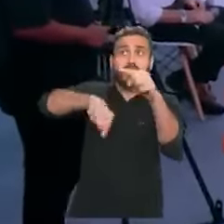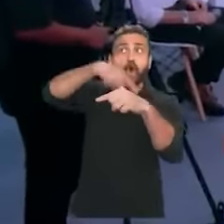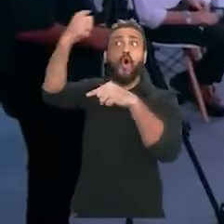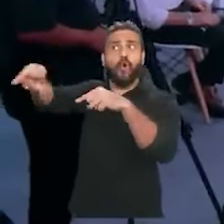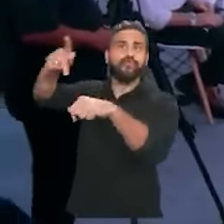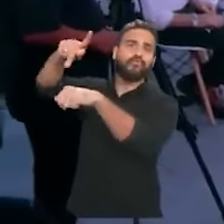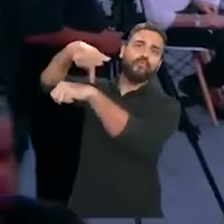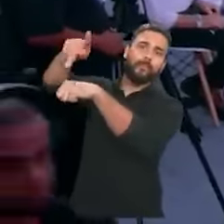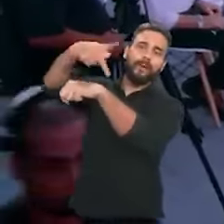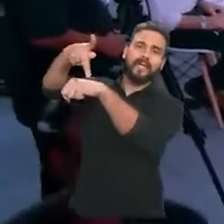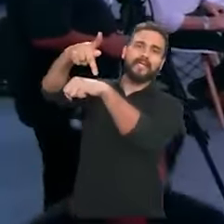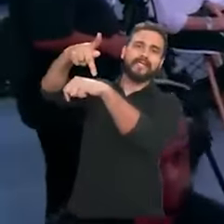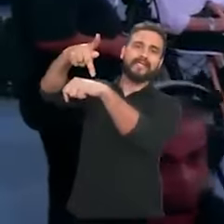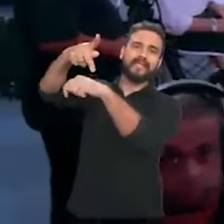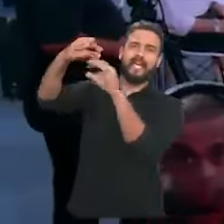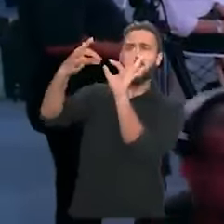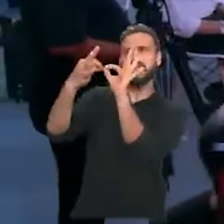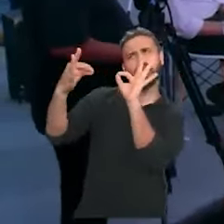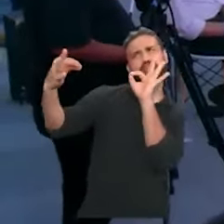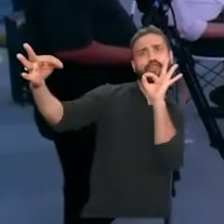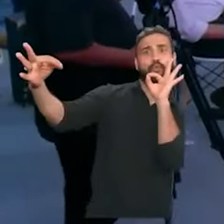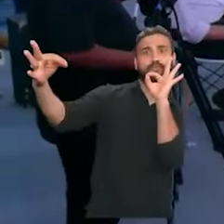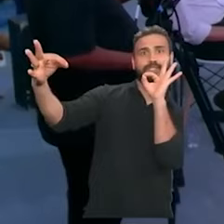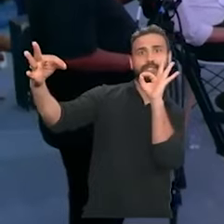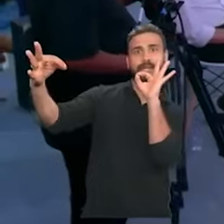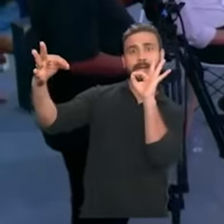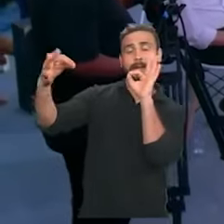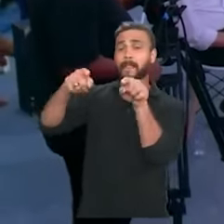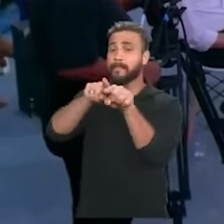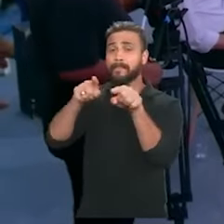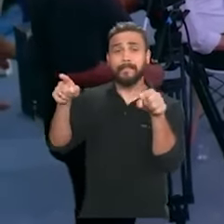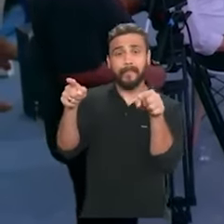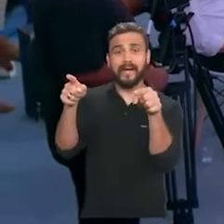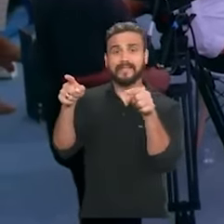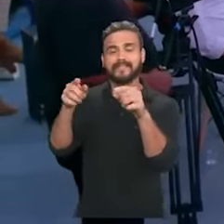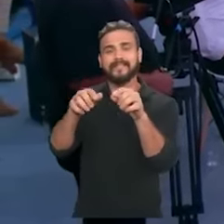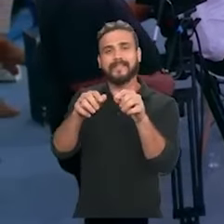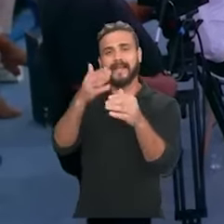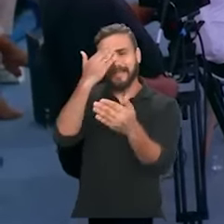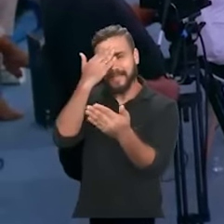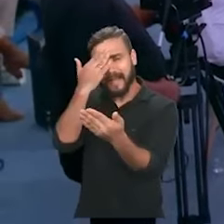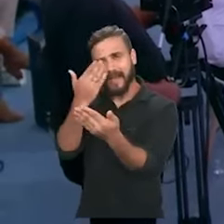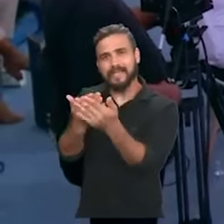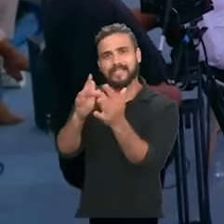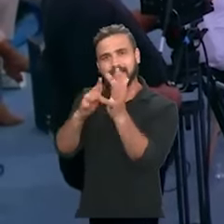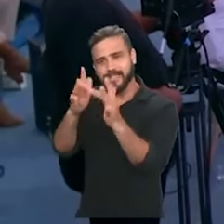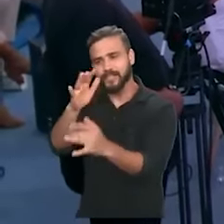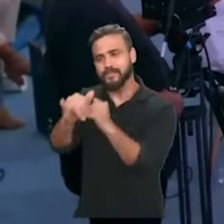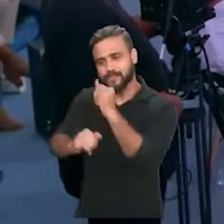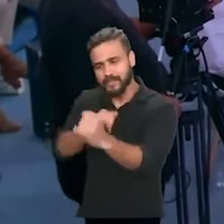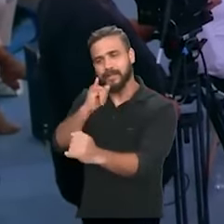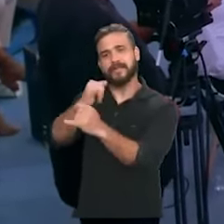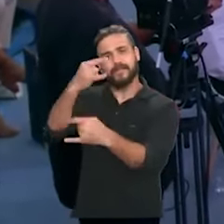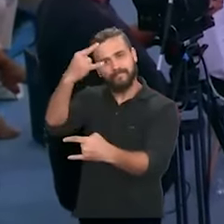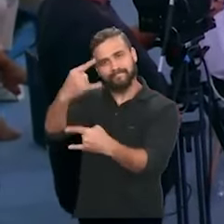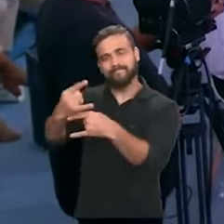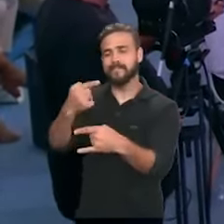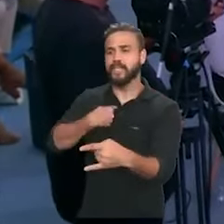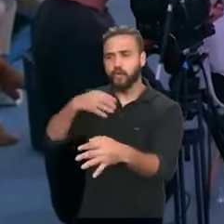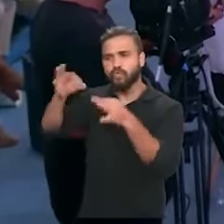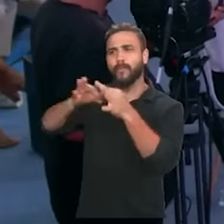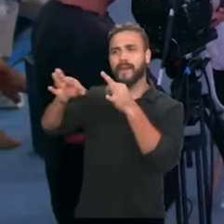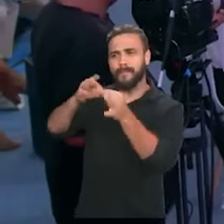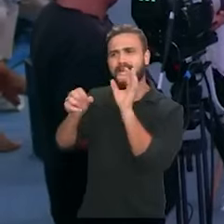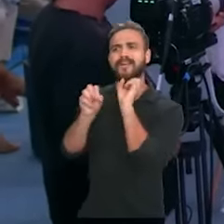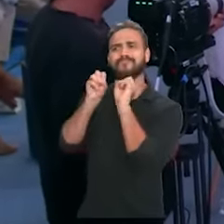água gelada. E a gente dá continuidade. Nós preparamos essas pessoas para serem os futuros pastores. No